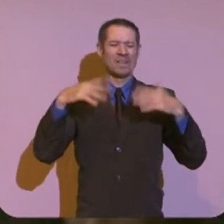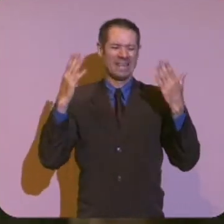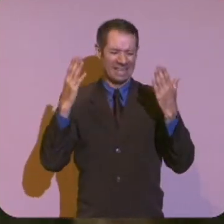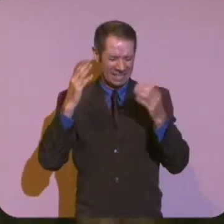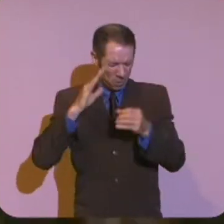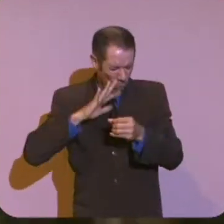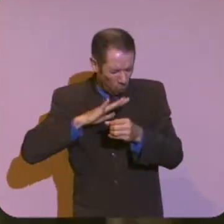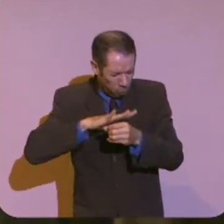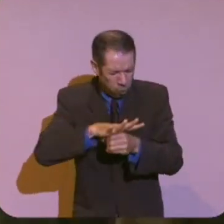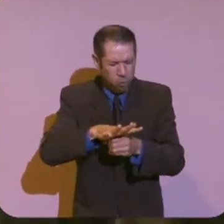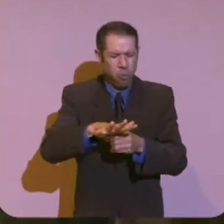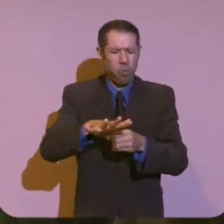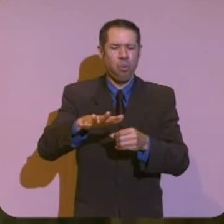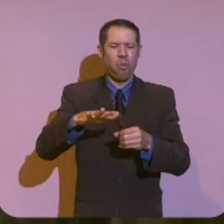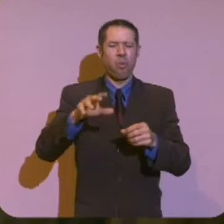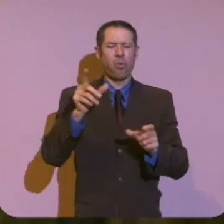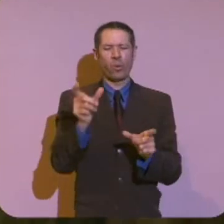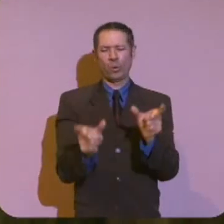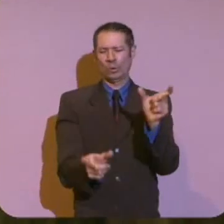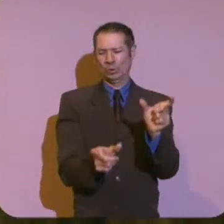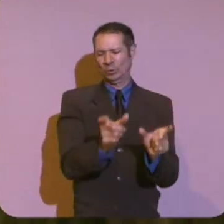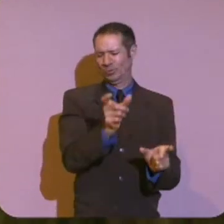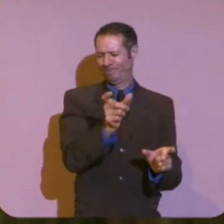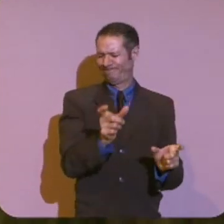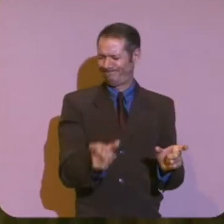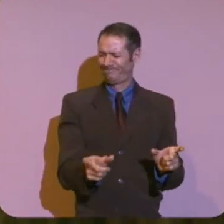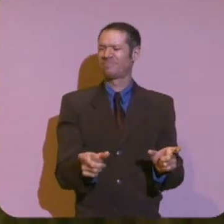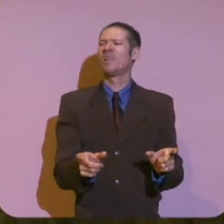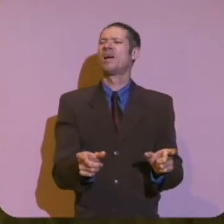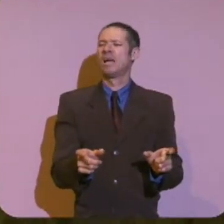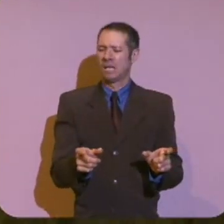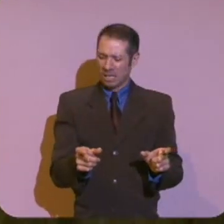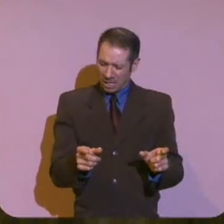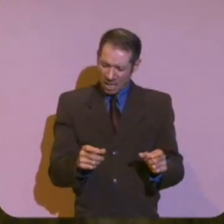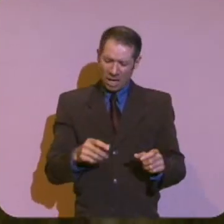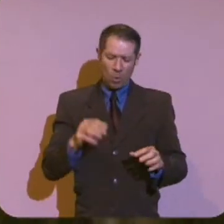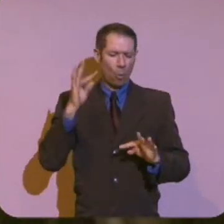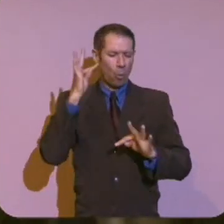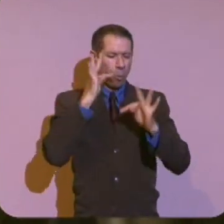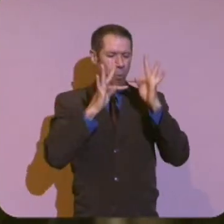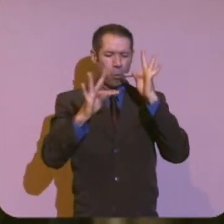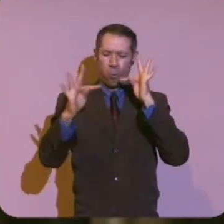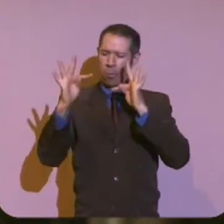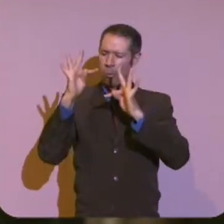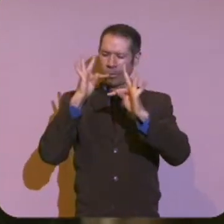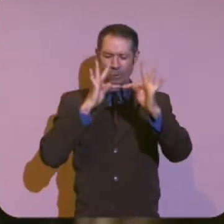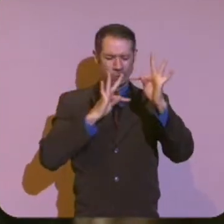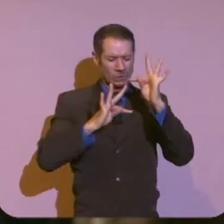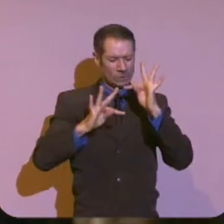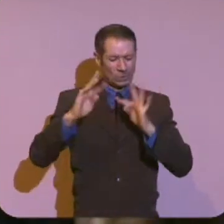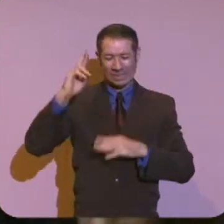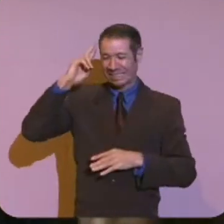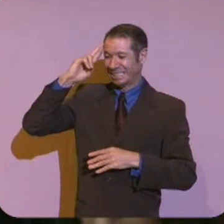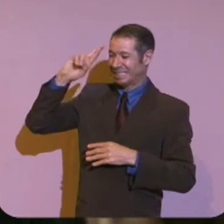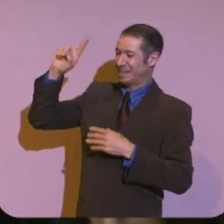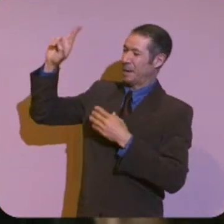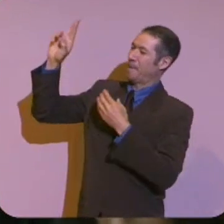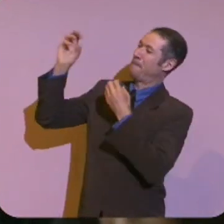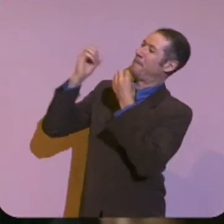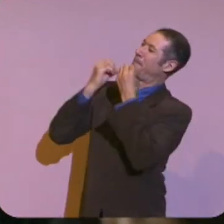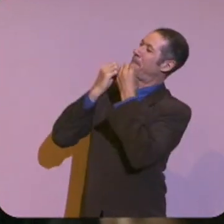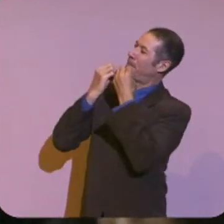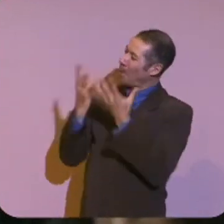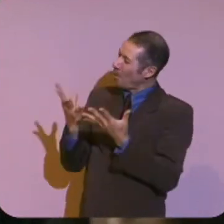sobre essa vida, e que isso promova o testemunho de que o Senhor é bom e a